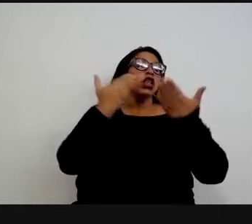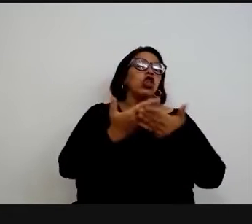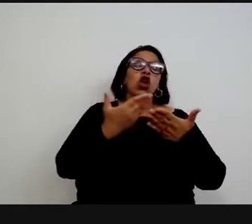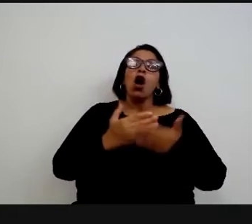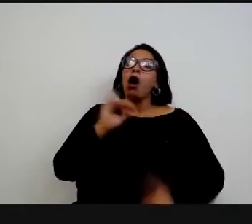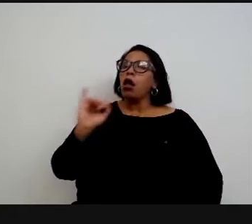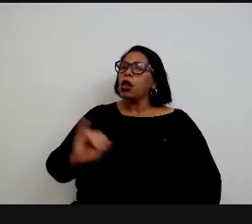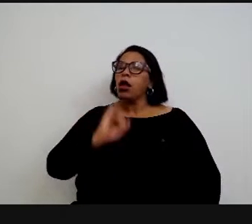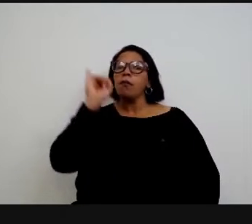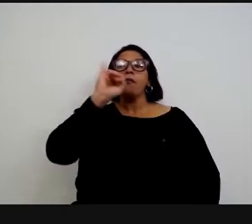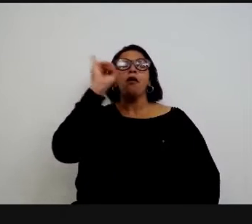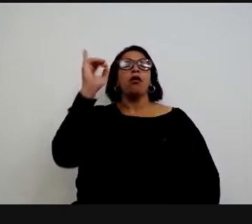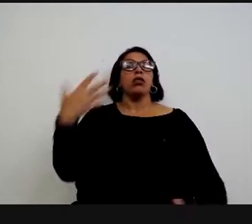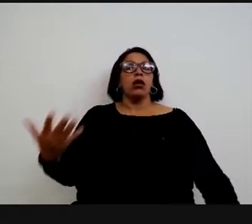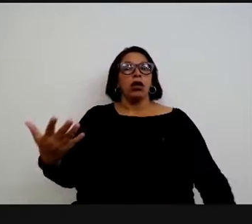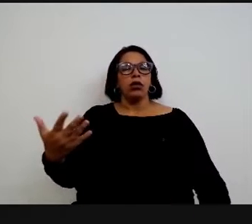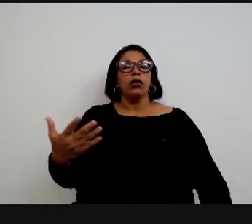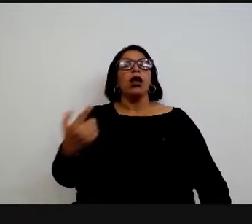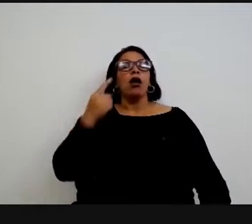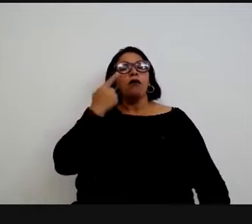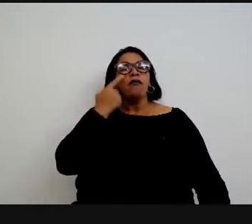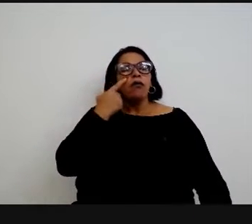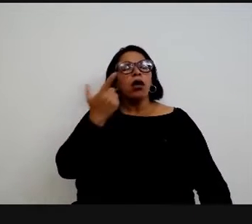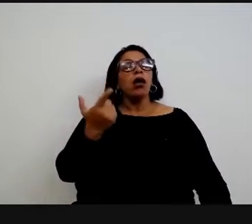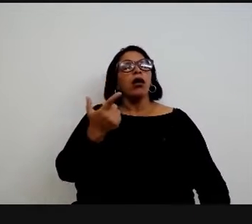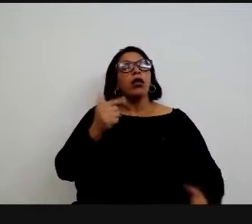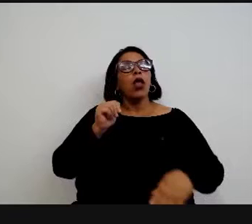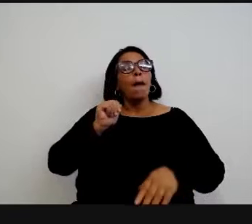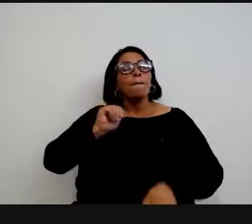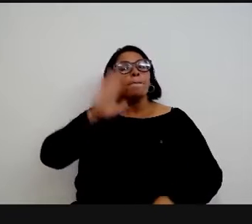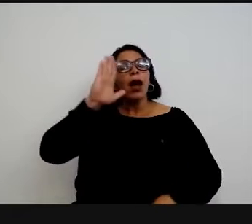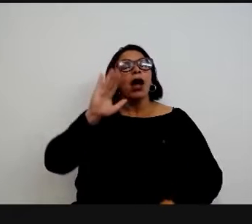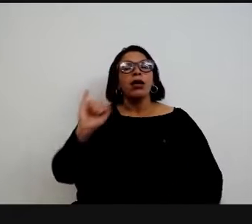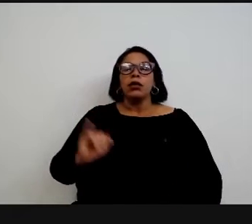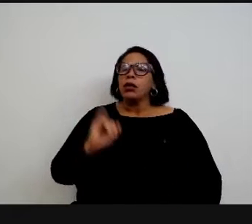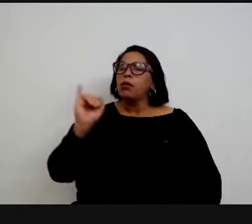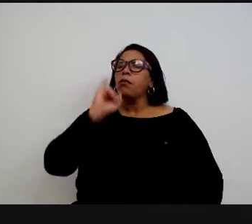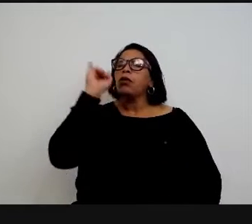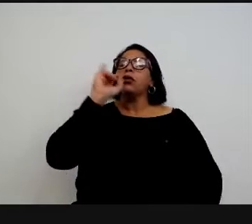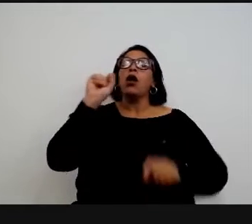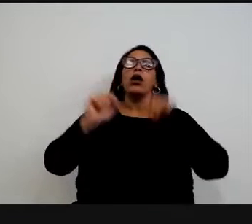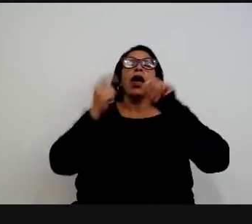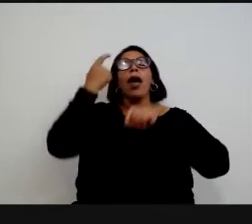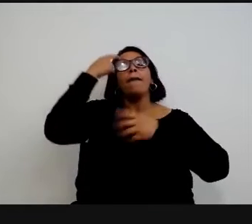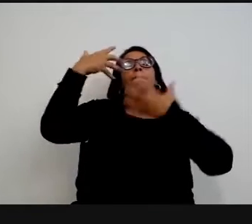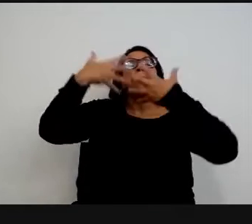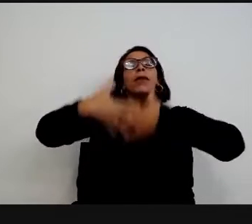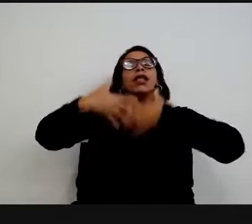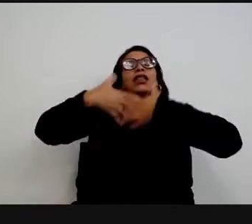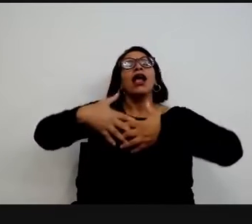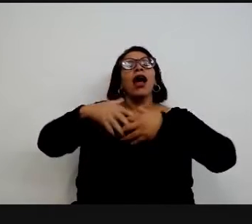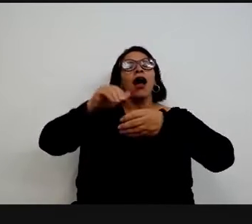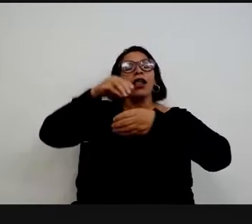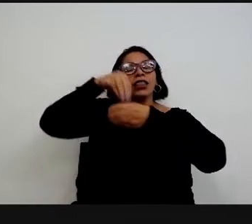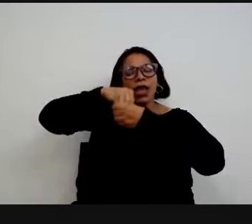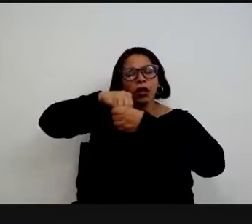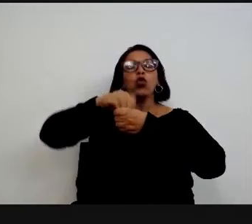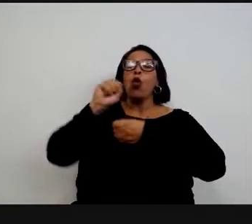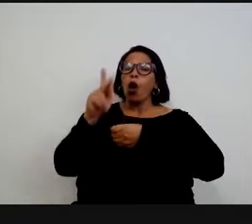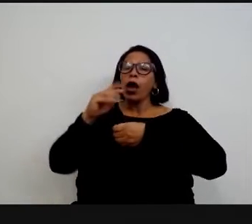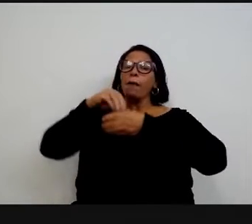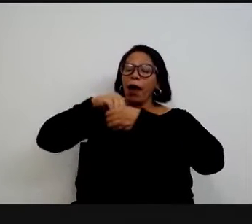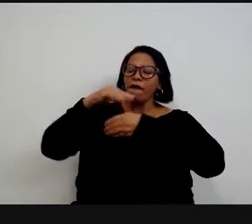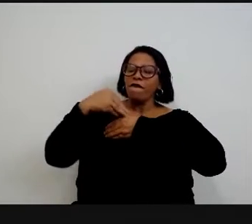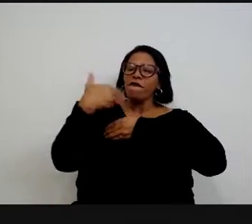todas as escolas, ele vê as coisas que funcionam e as que não funcionam. E uma das coisas que funcionam muito é pensar para fora, é